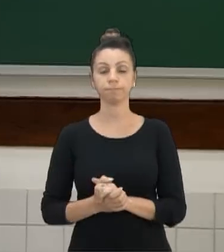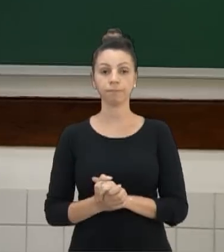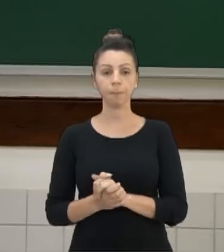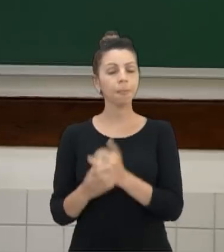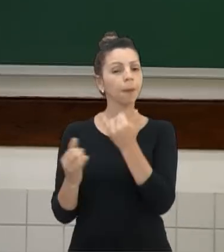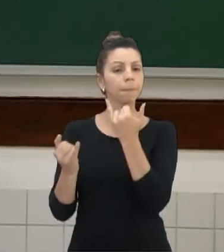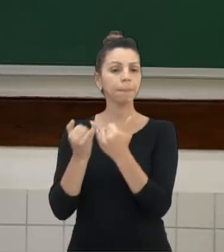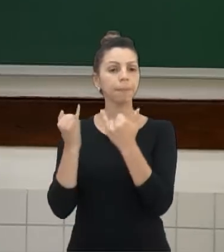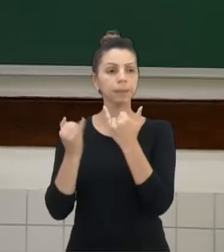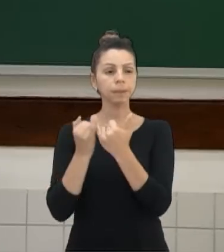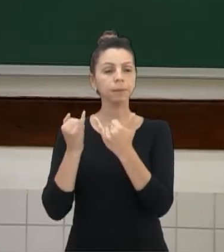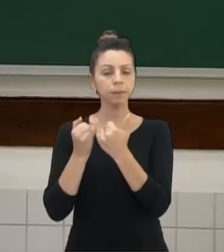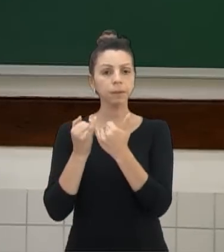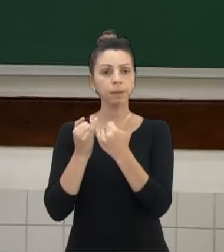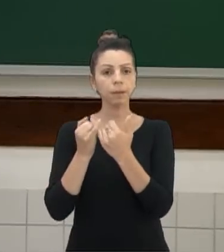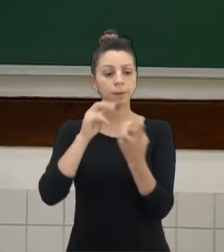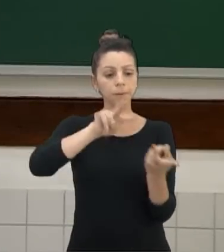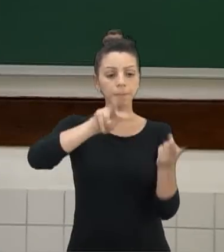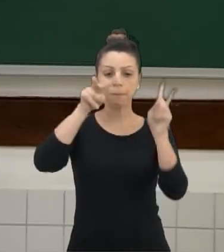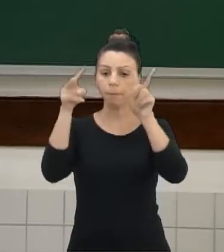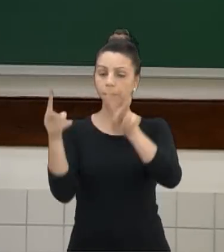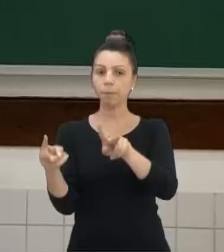parecida, multiplicando por 4.